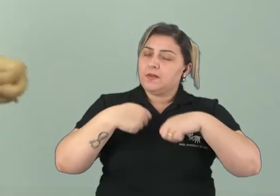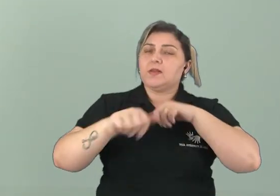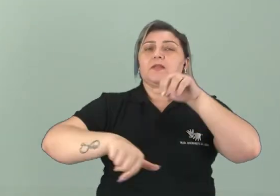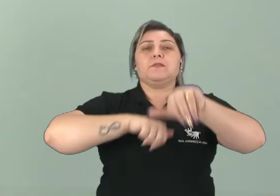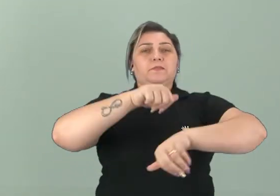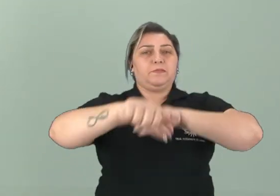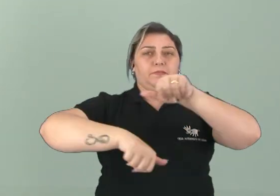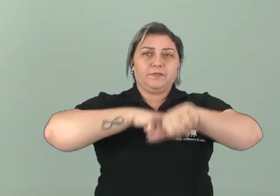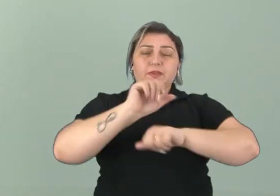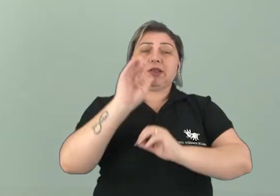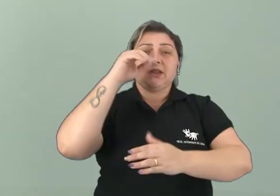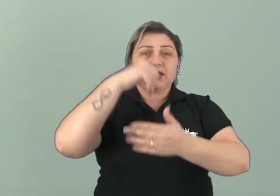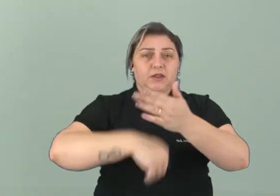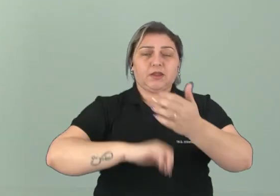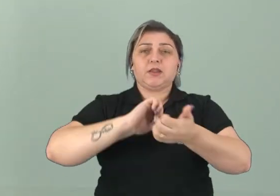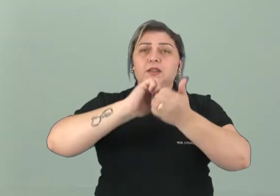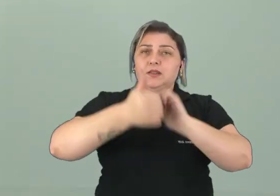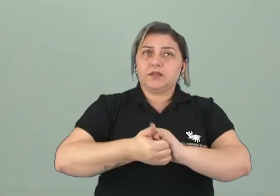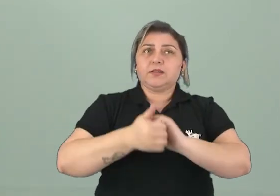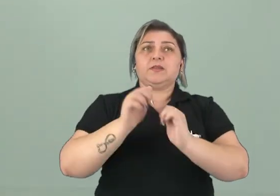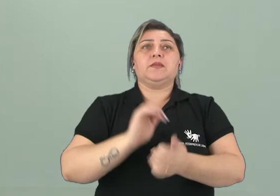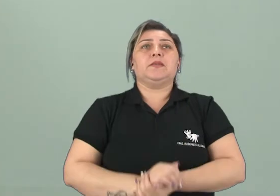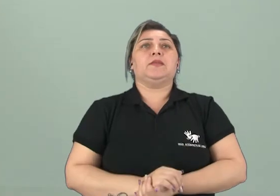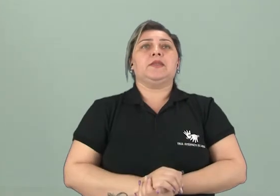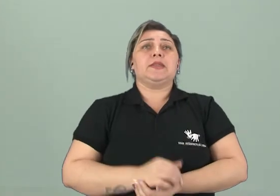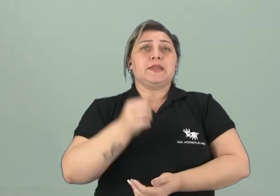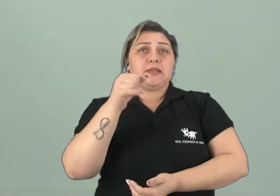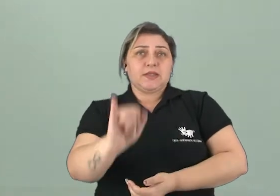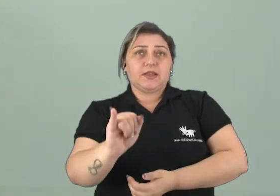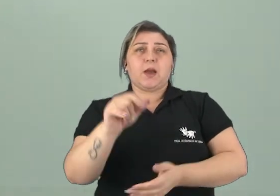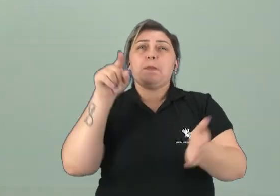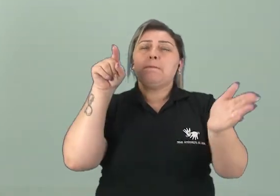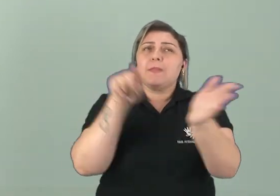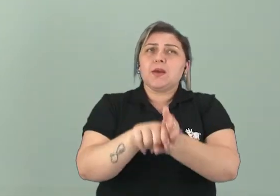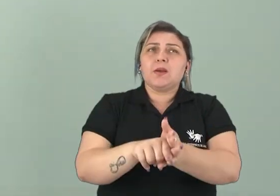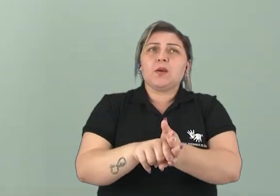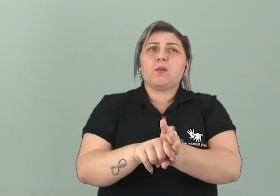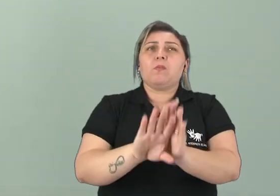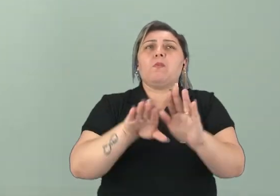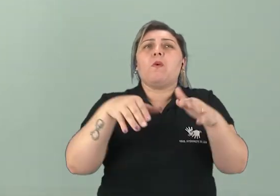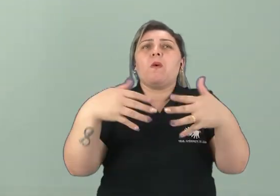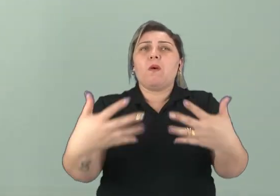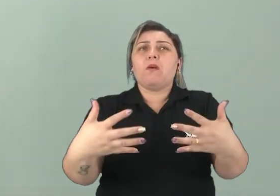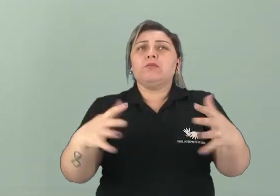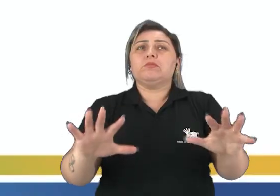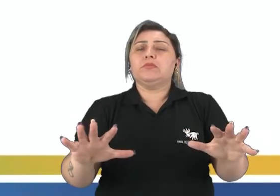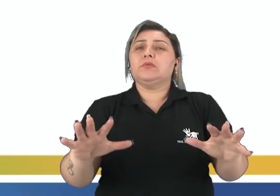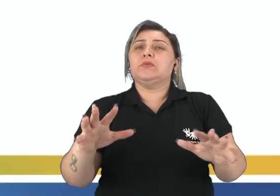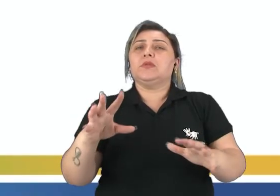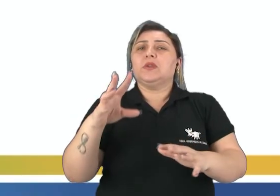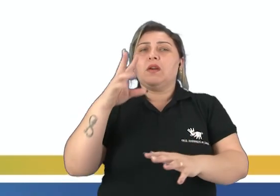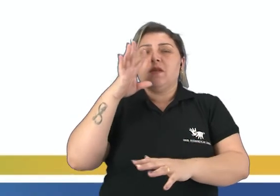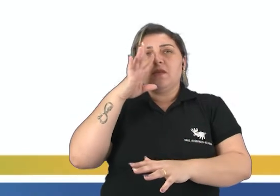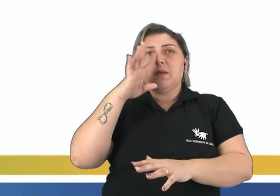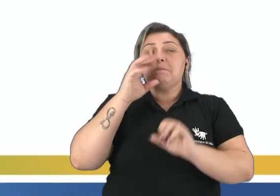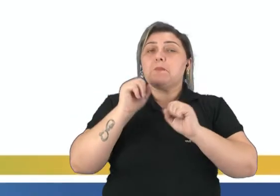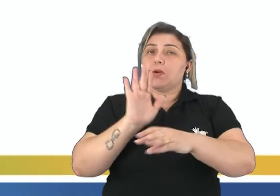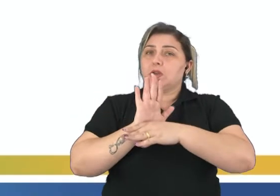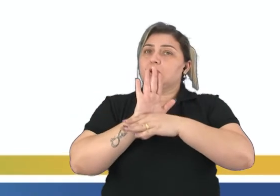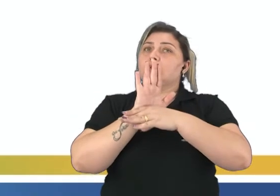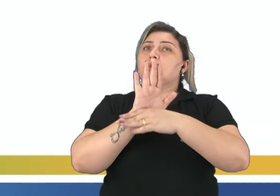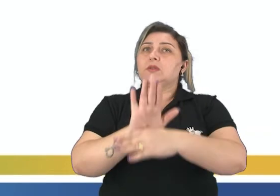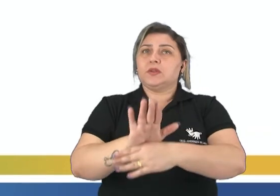a evoluir dentro desse quesito. E se você está se perguntando como os meros espectadores também podem ajudar